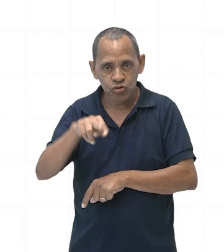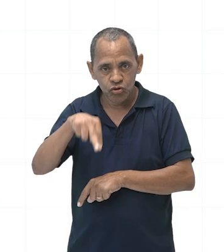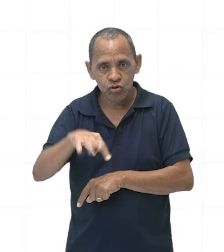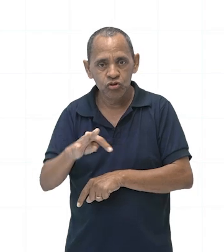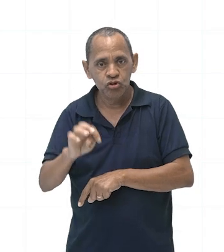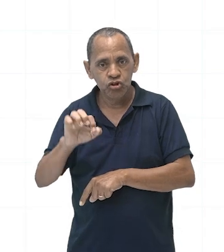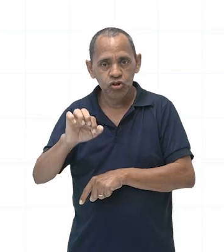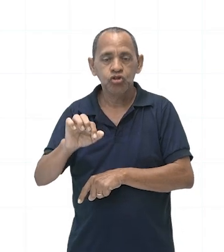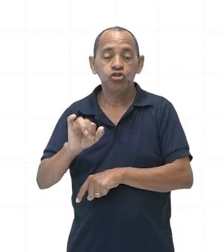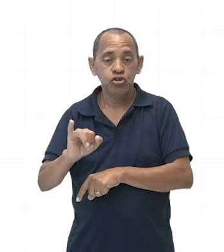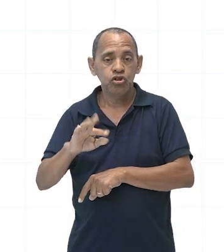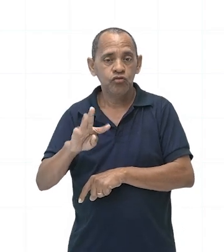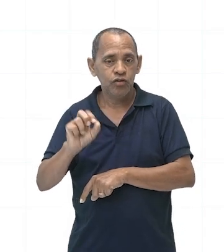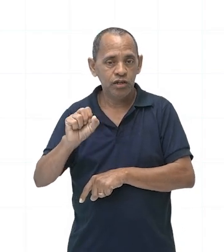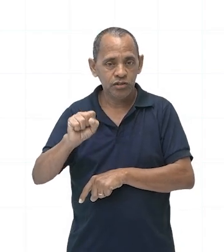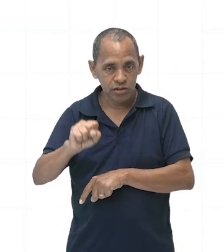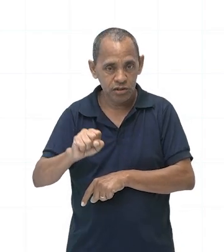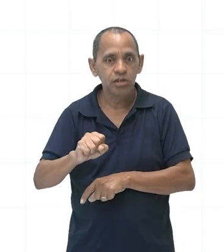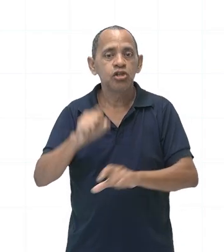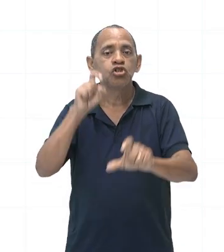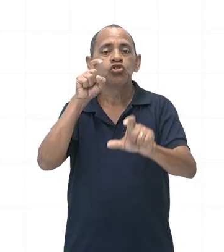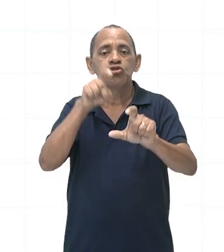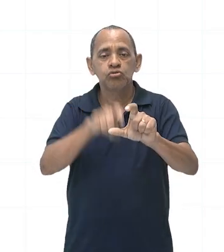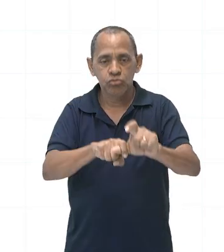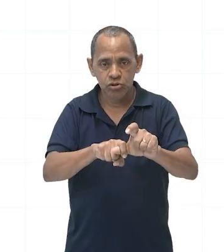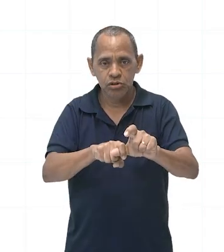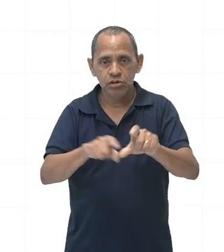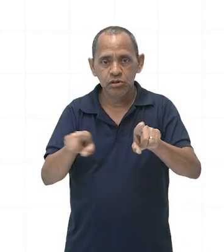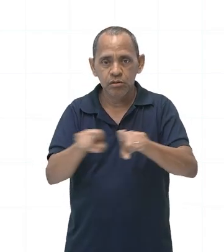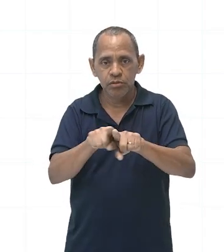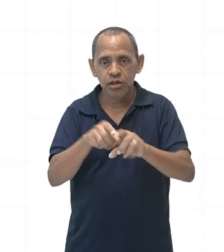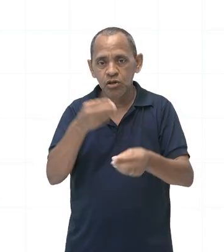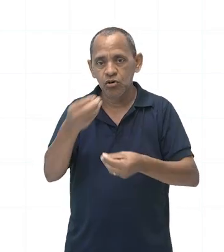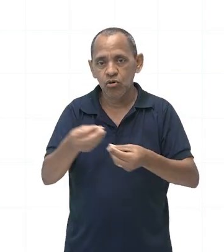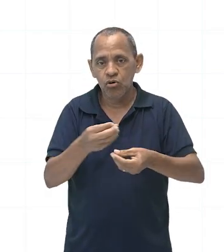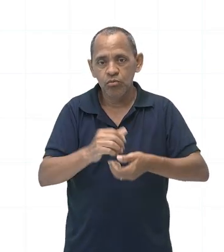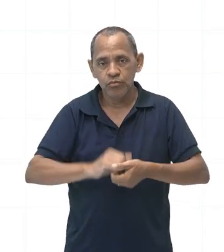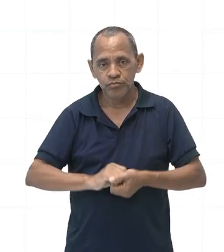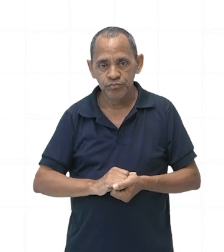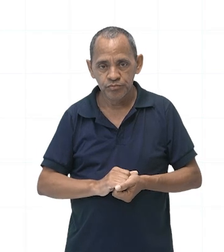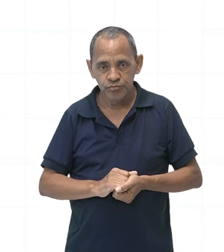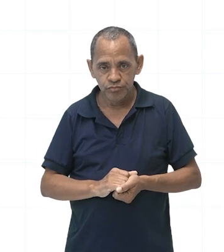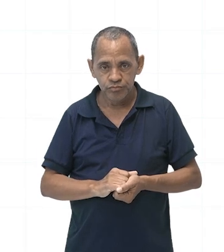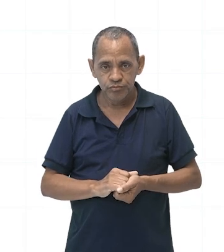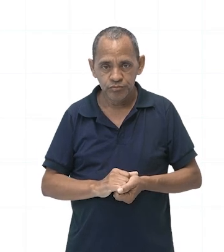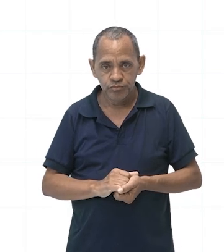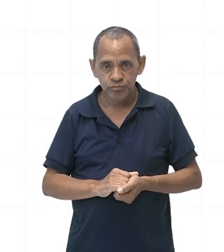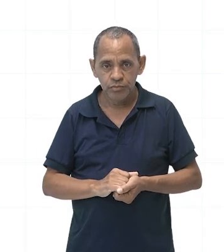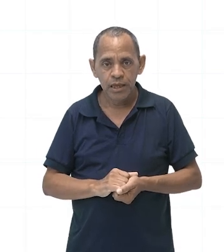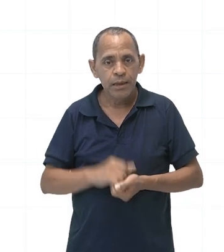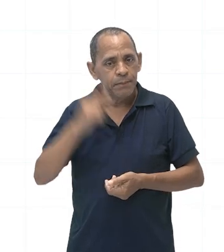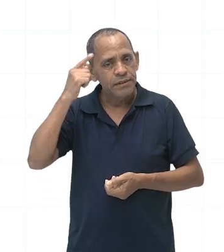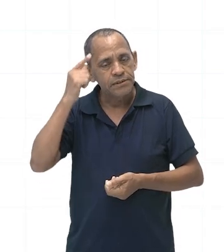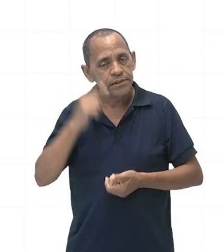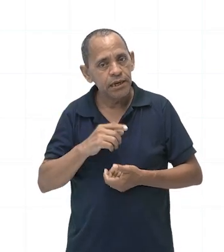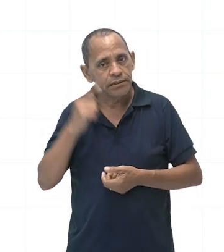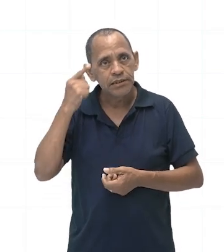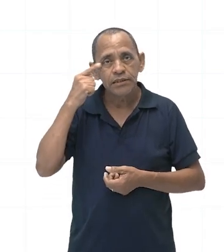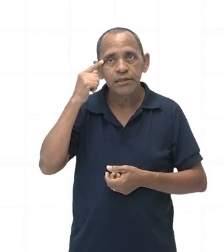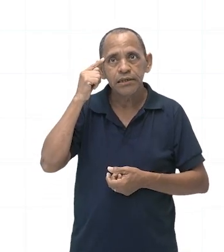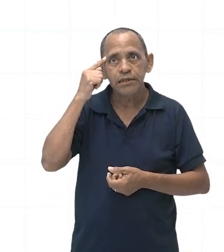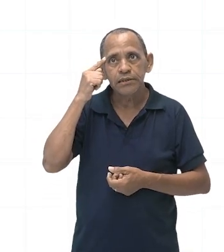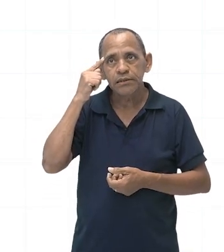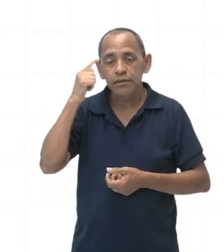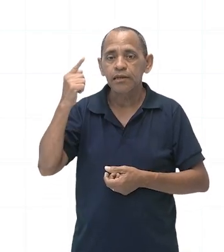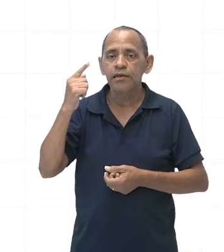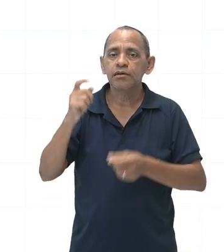Eu sei que é um pouquinho coisa demais para lembrar, mas a gente tem que sempre pensar nas ideias dos verbos e da